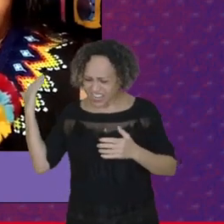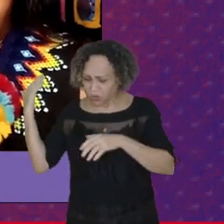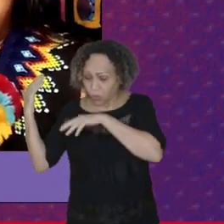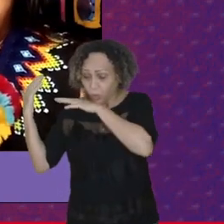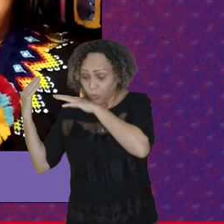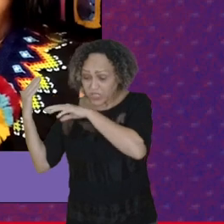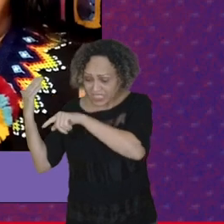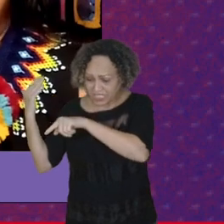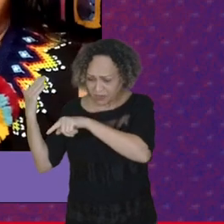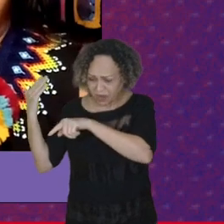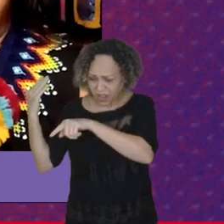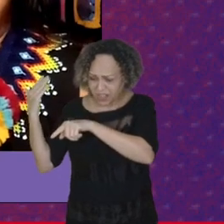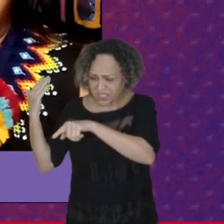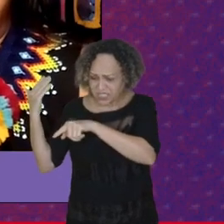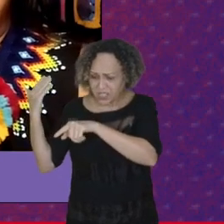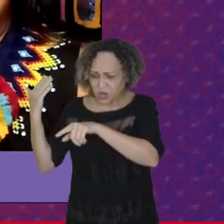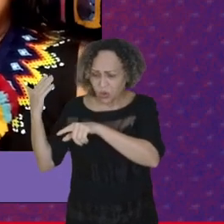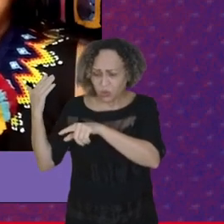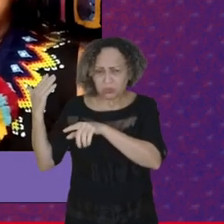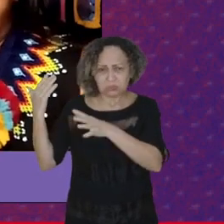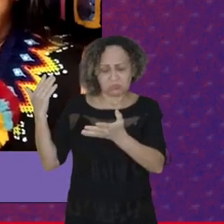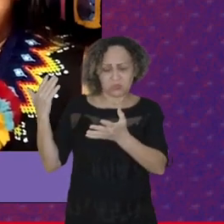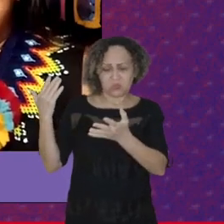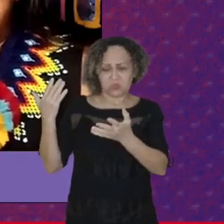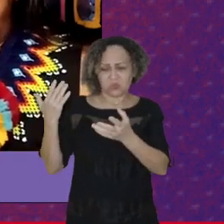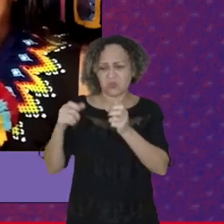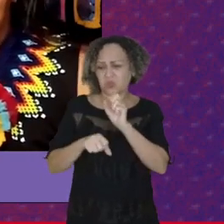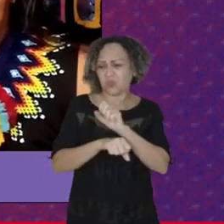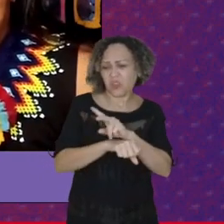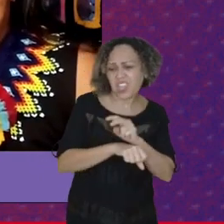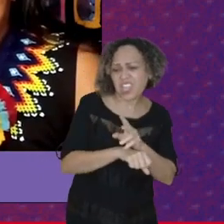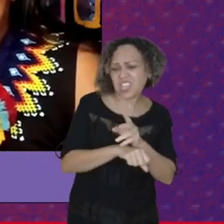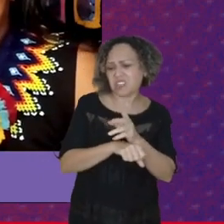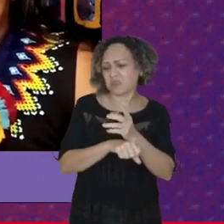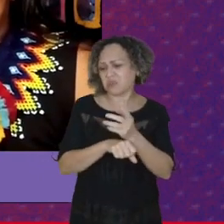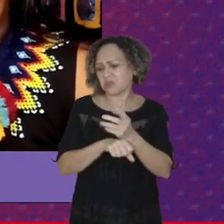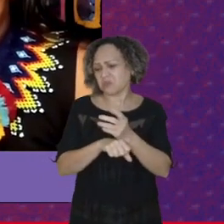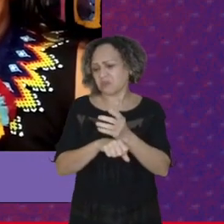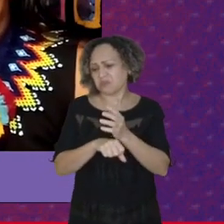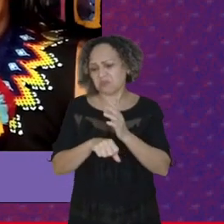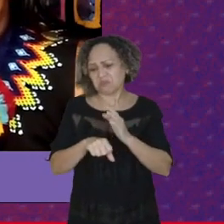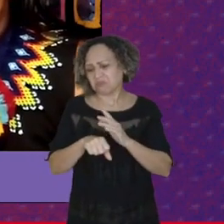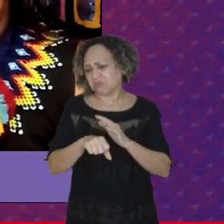falta desses hospedeiros animais, eles estão vindo para os nossos corpos.